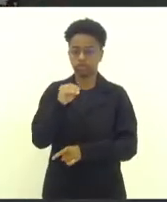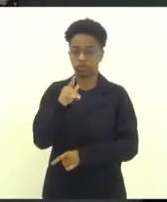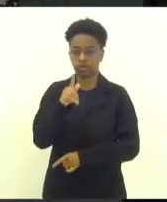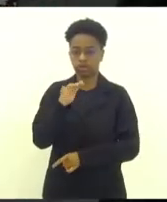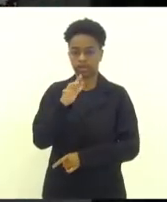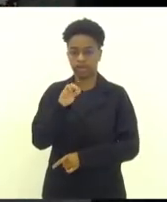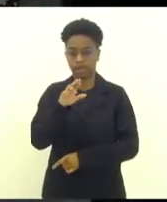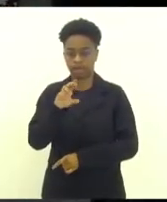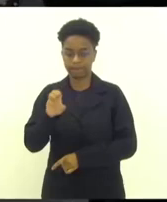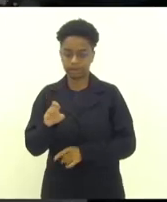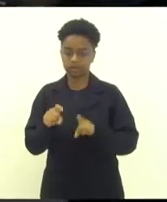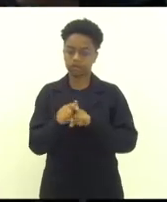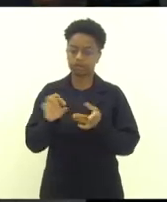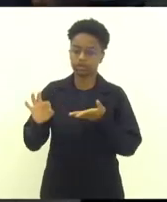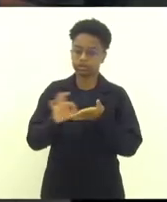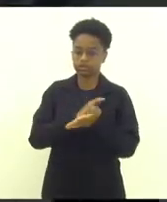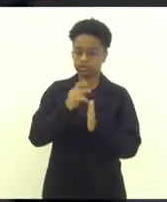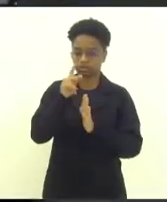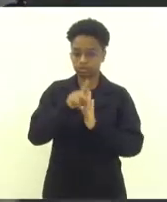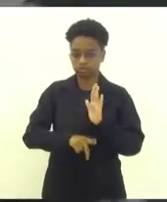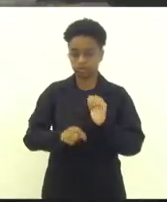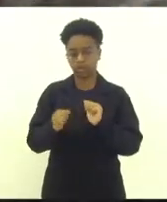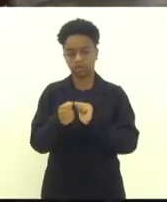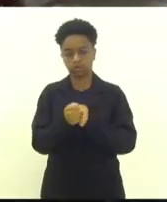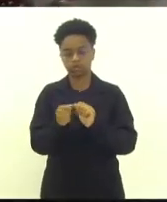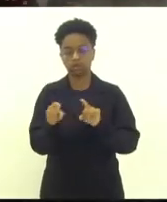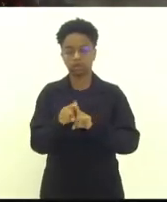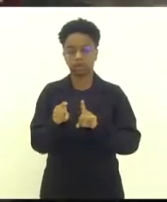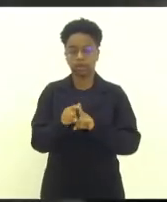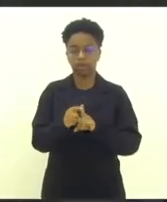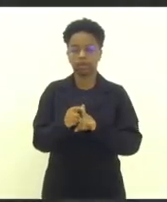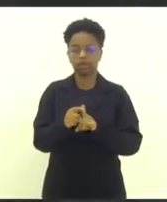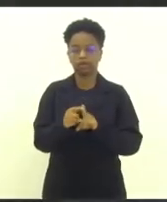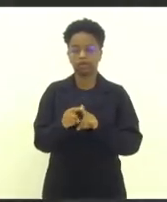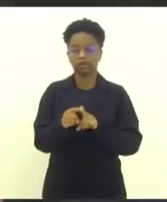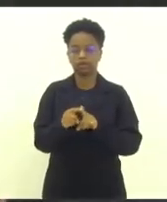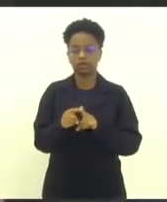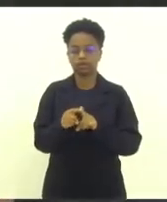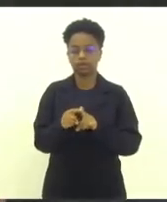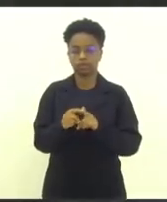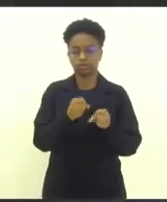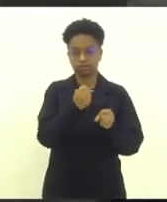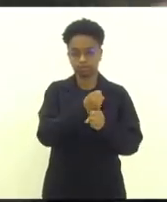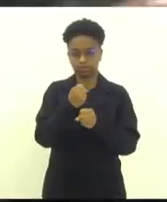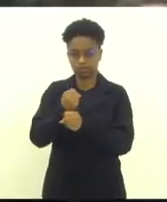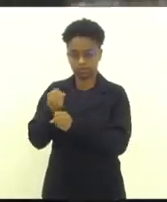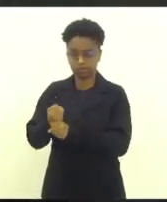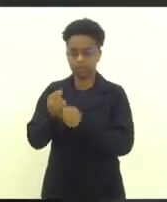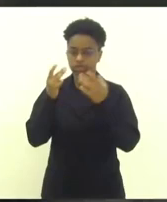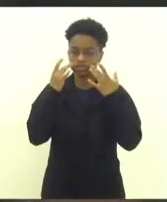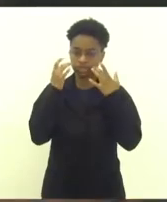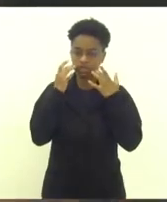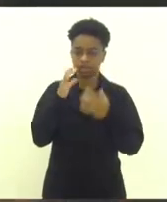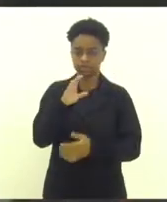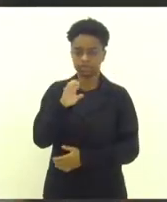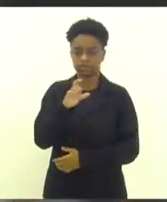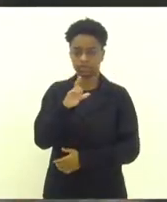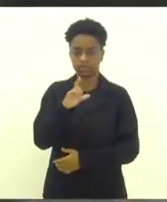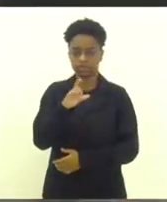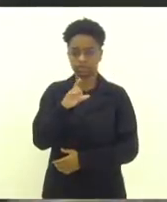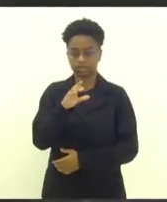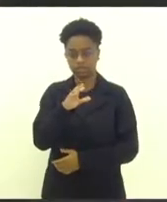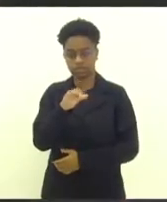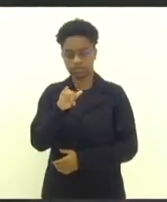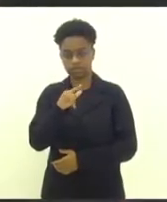que tá assinando o projeto que fez Inclusive a reconstrução do teatro Cecília Meireles que hoje é uma referência